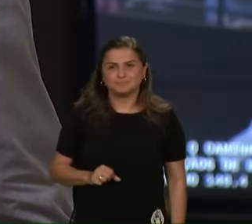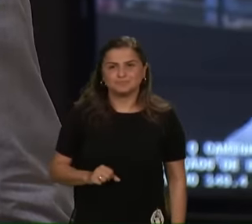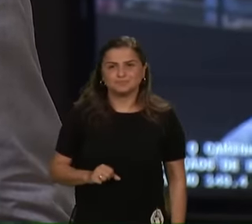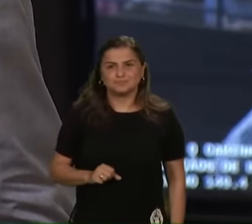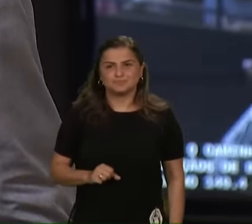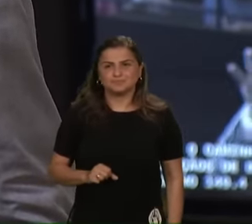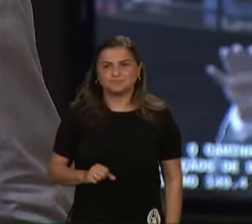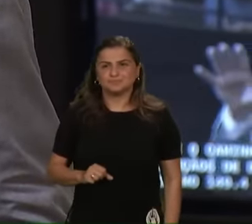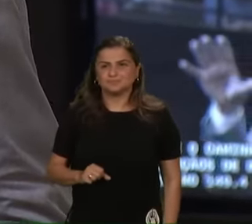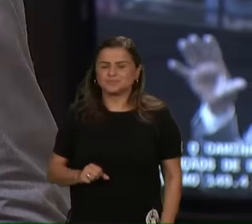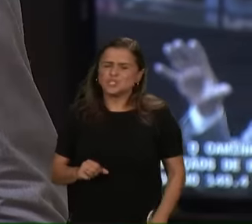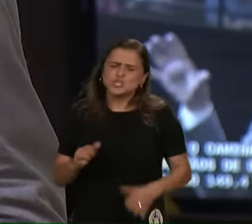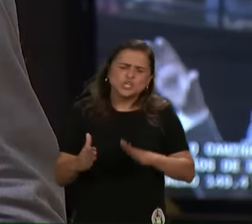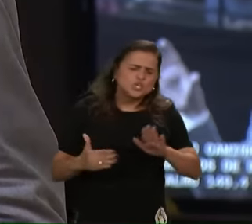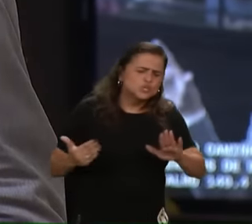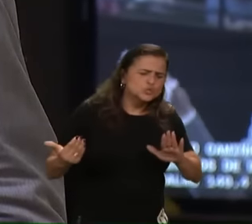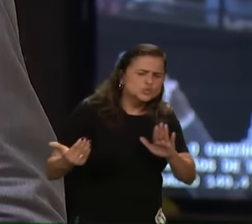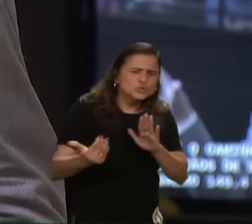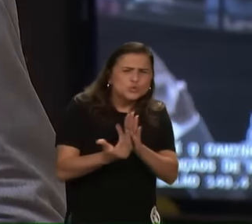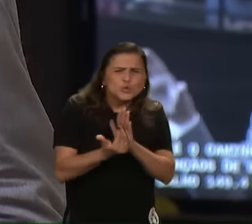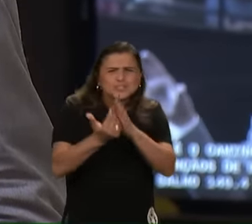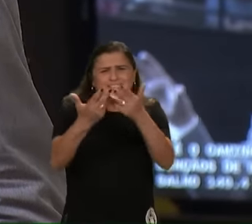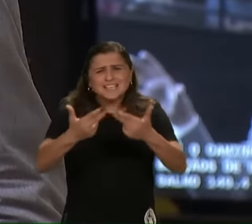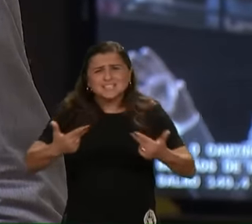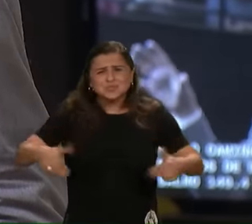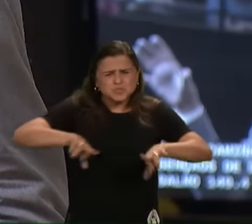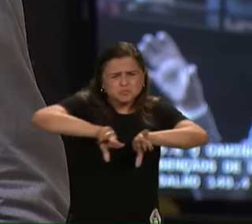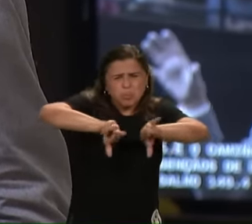Todas as coisas cooperam para o bem daqueles que...